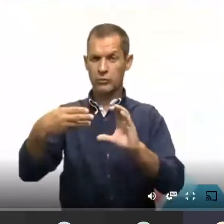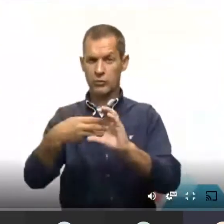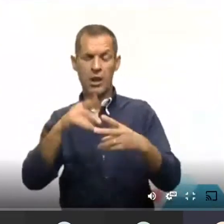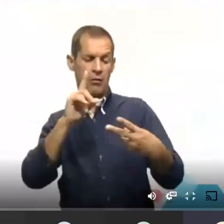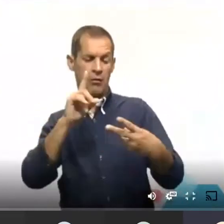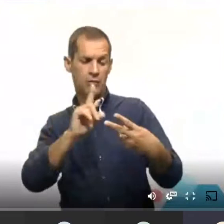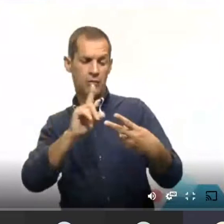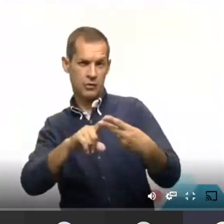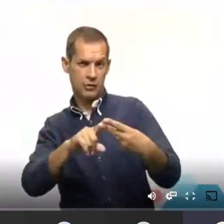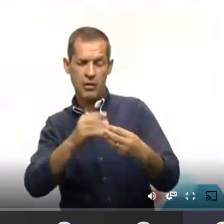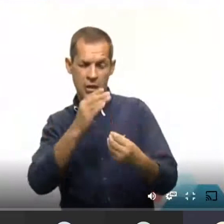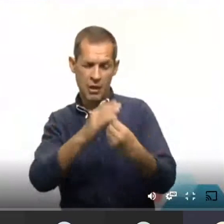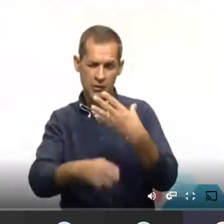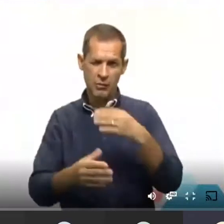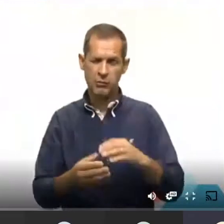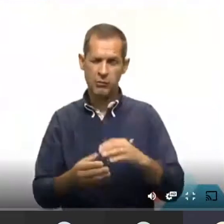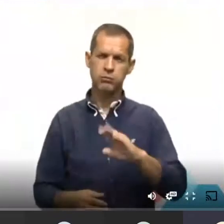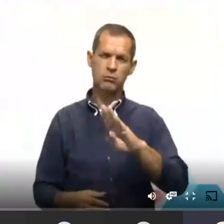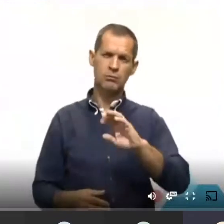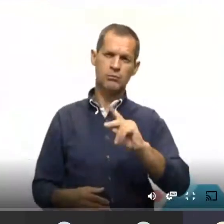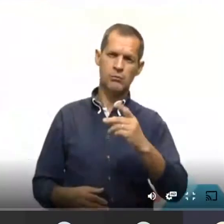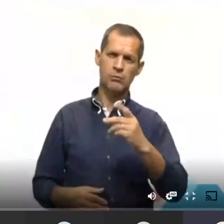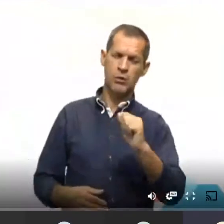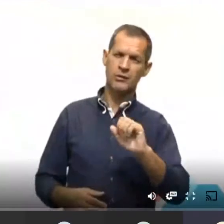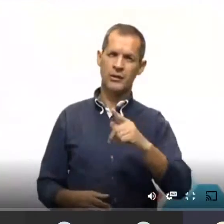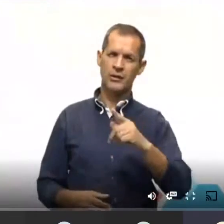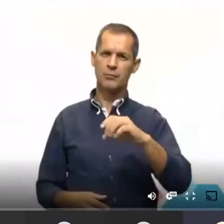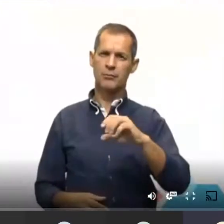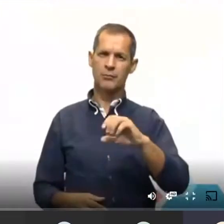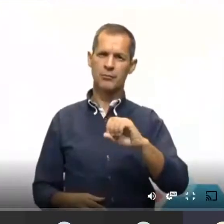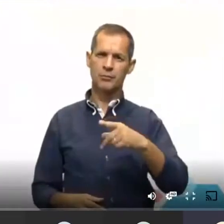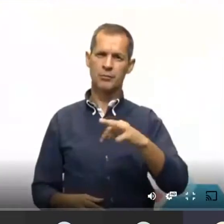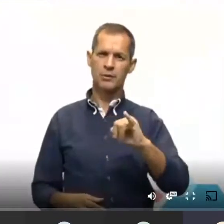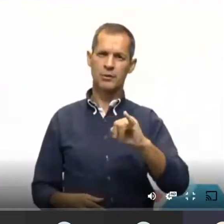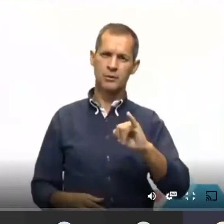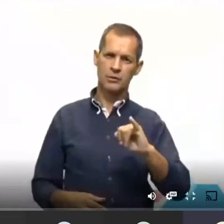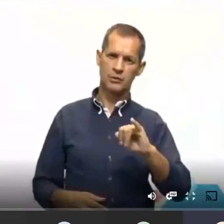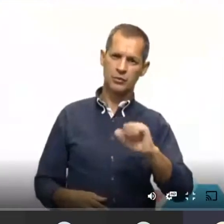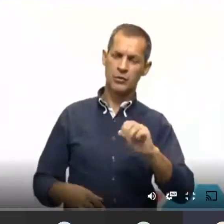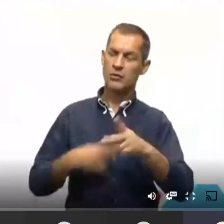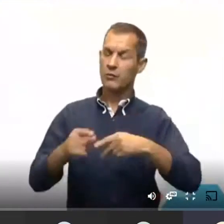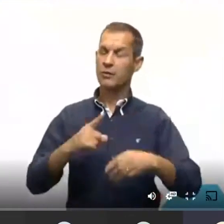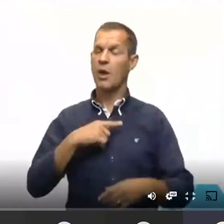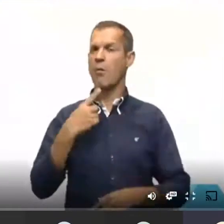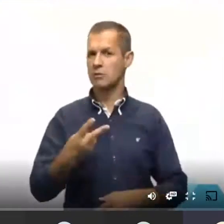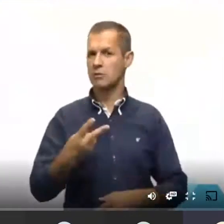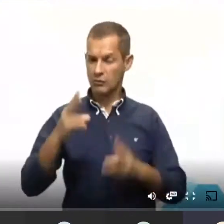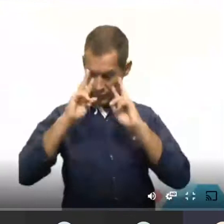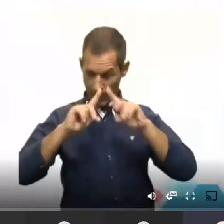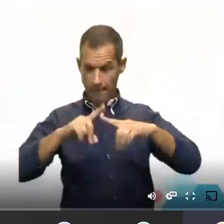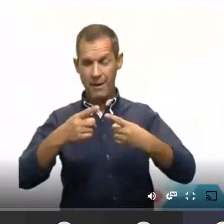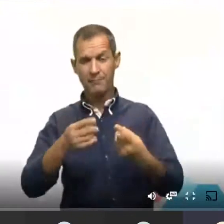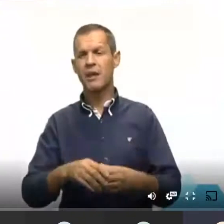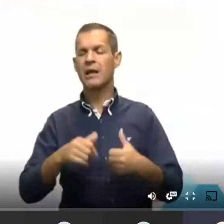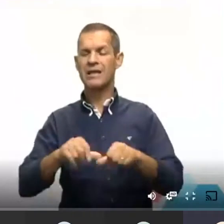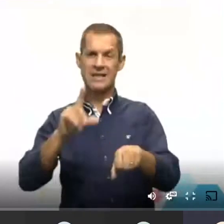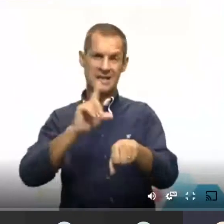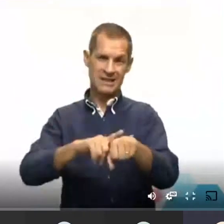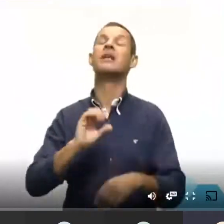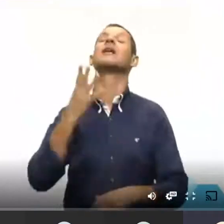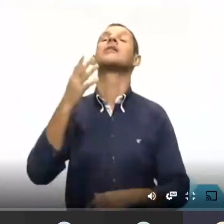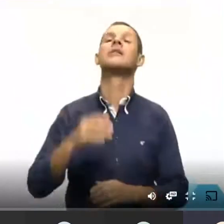O segundo seria a formação de bolhas apoptóticas que nós falamos. Temos uma aqui, uma outra aqui. E a partir